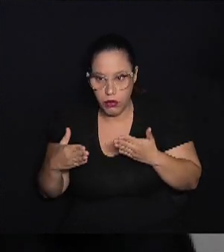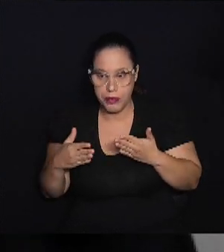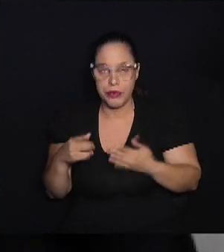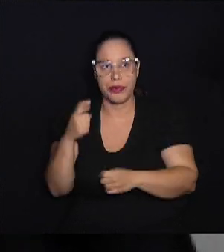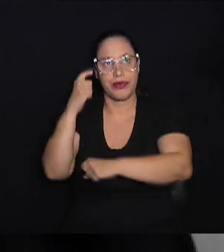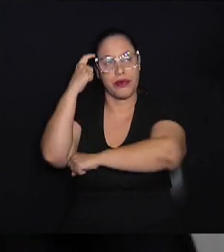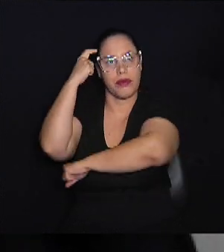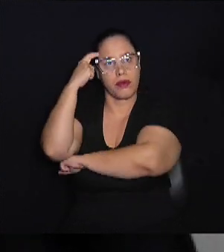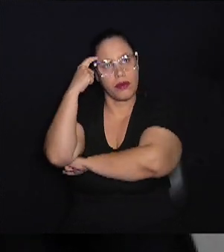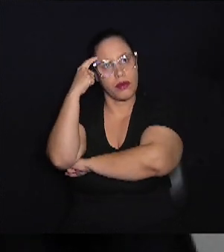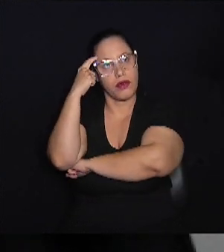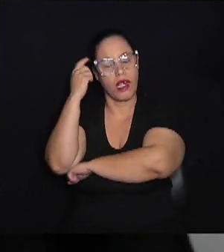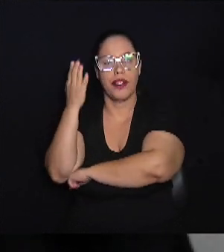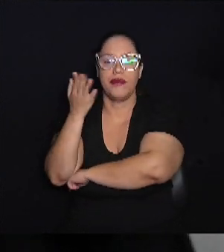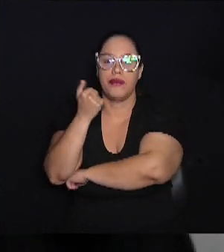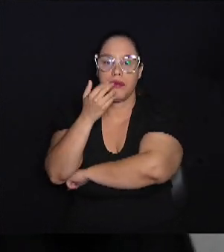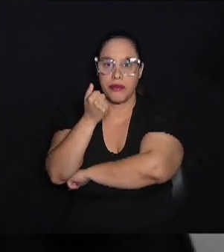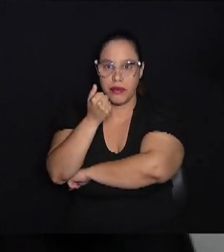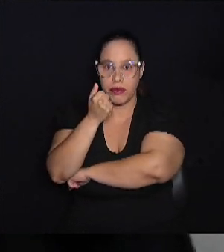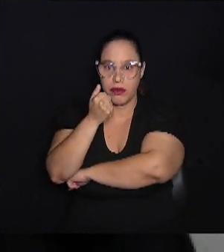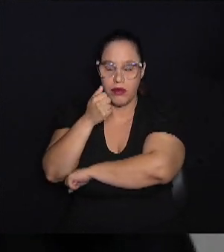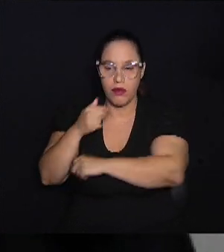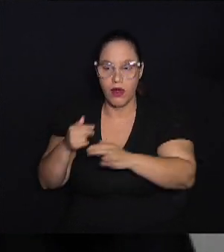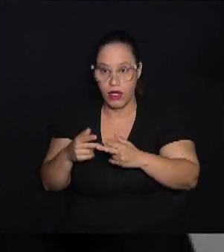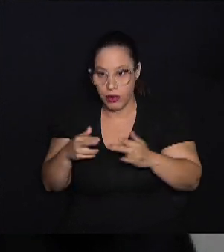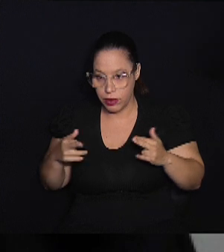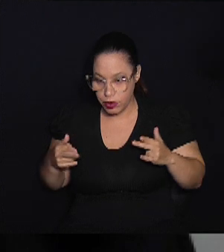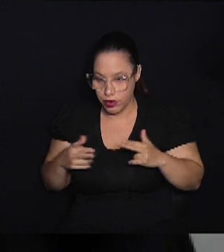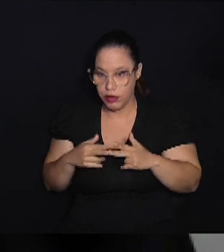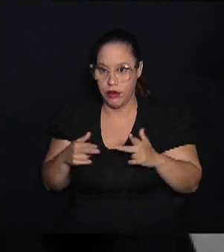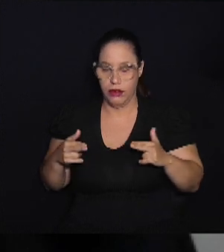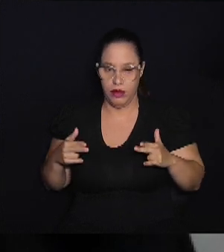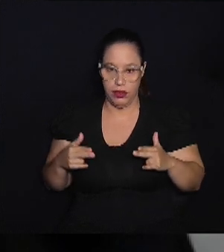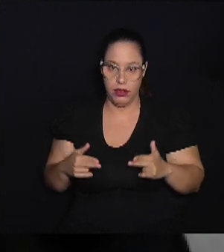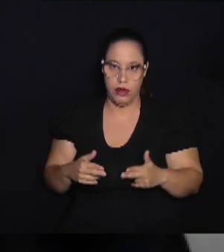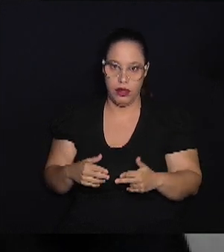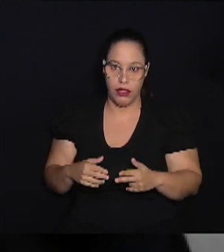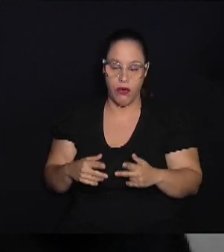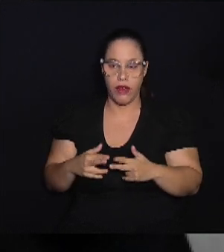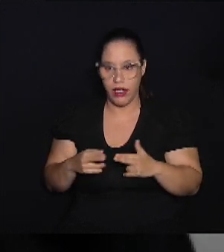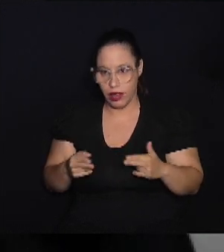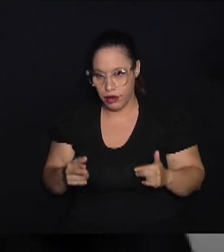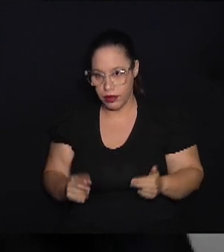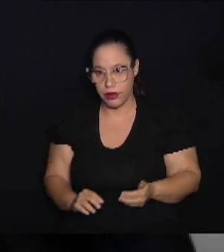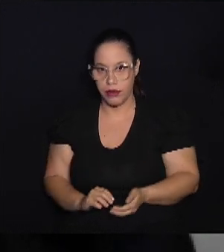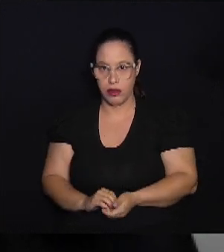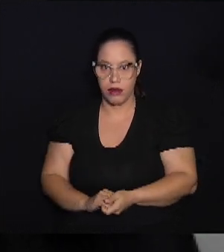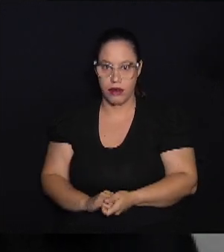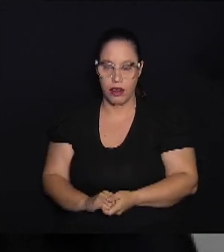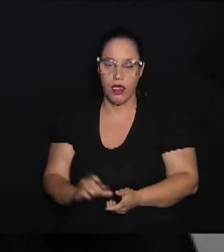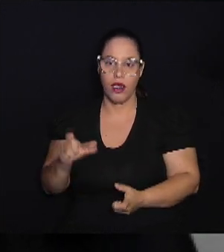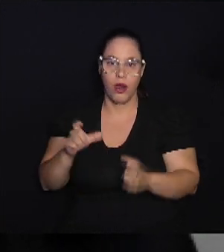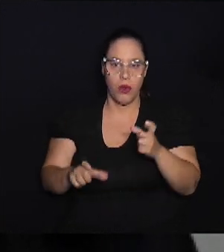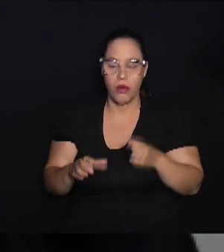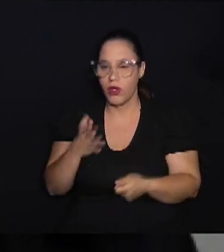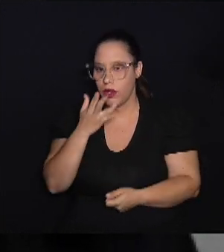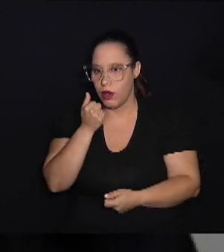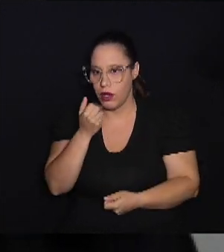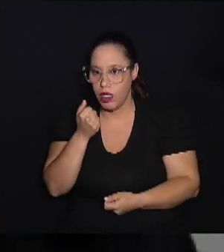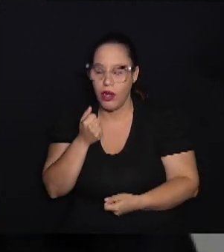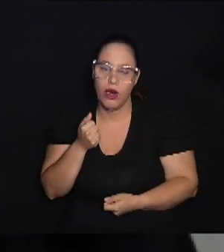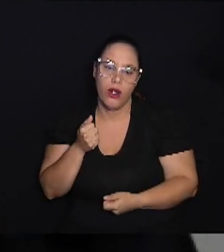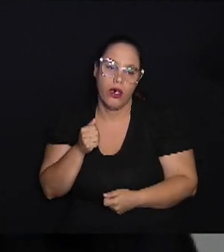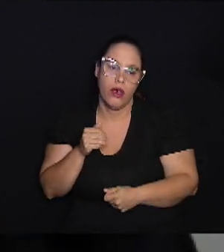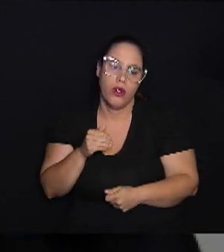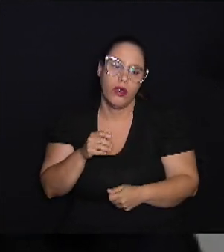pensar que essa alimentação ela tem que ser diversa. Diversa significa variada. Pessoas que comem os mesmos